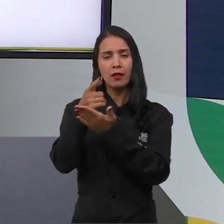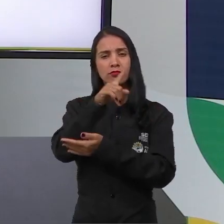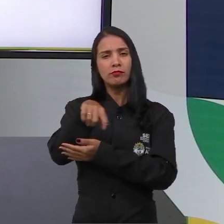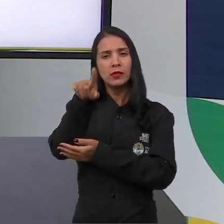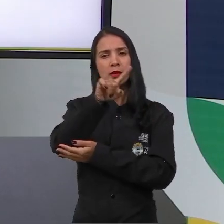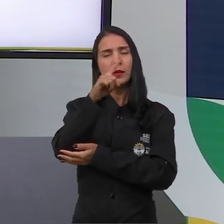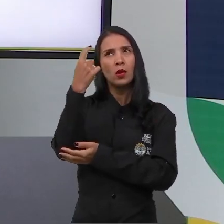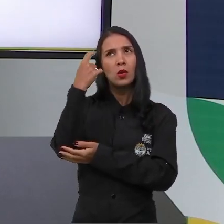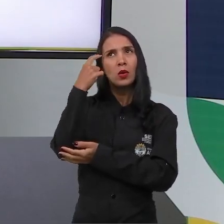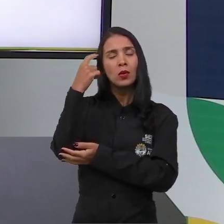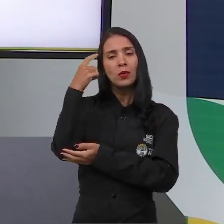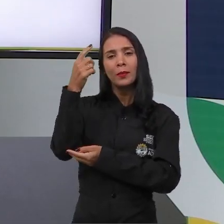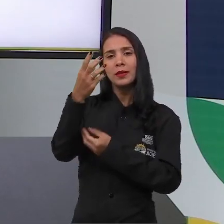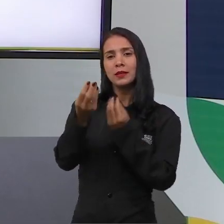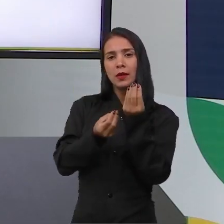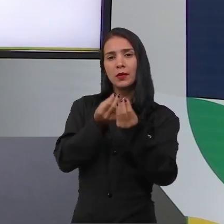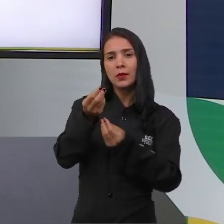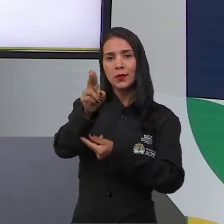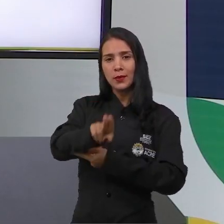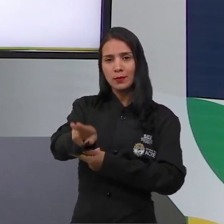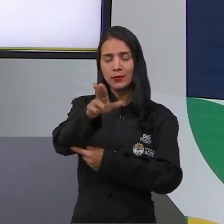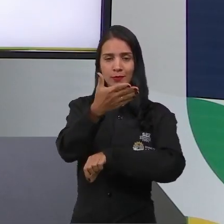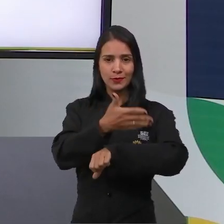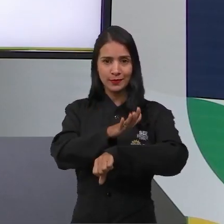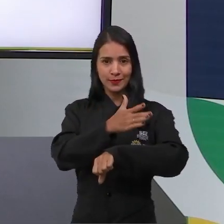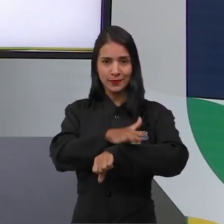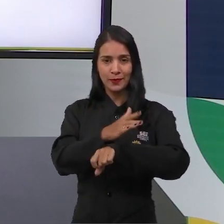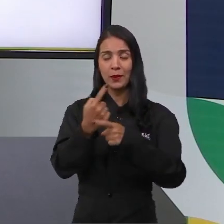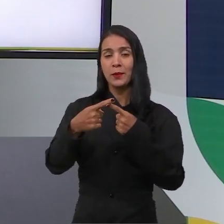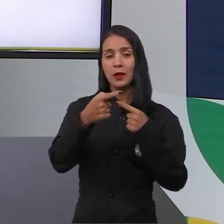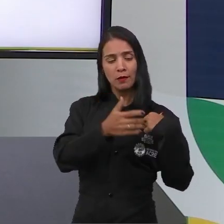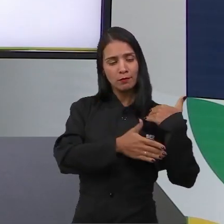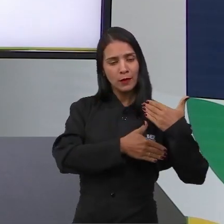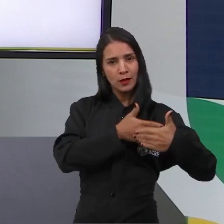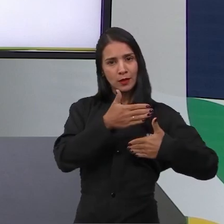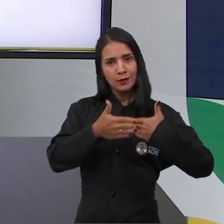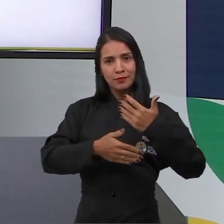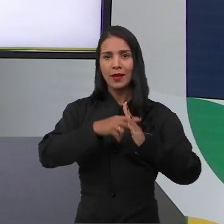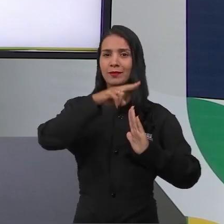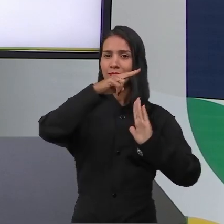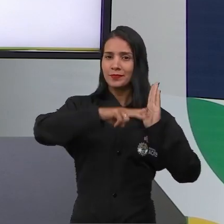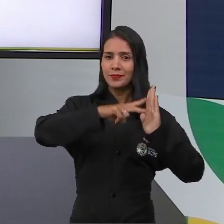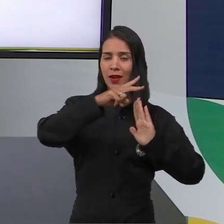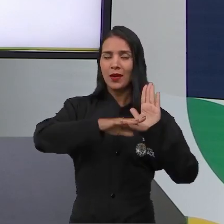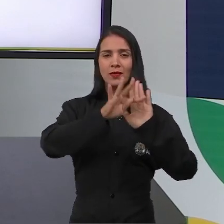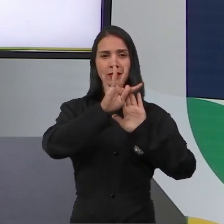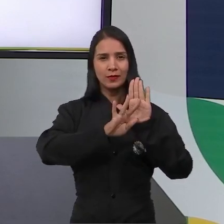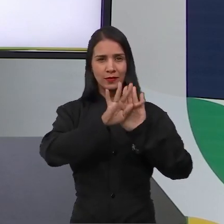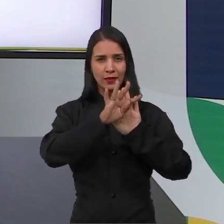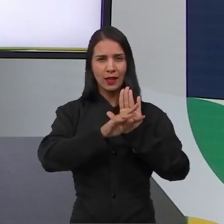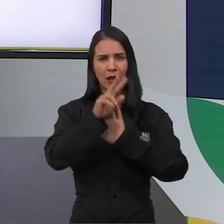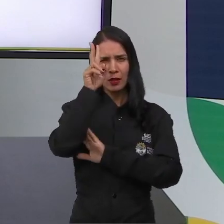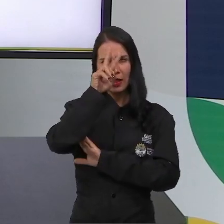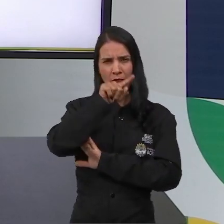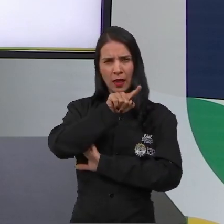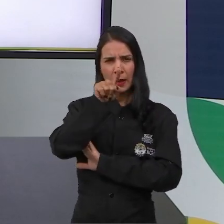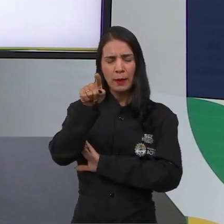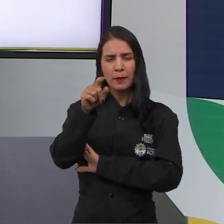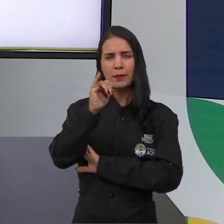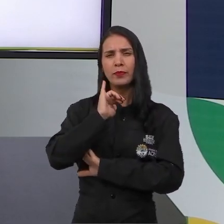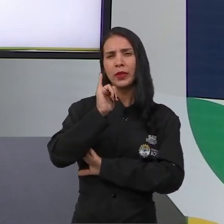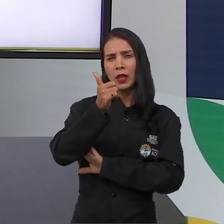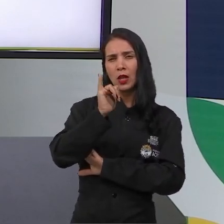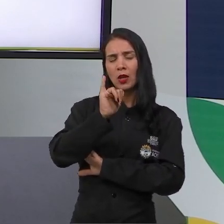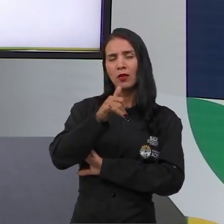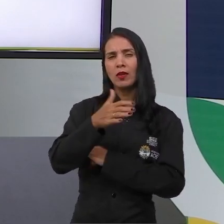você utilize esses recursos na prática, porque à medida que a gente vai fazendo a leitura do texto, lembra que eu disse assim, professora,